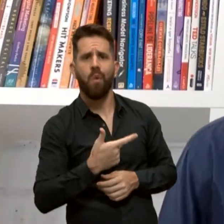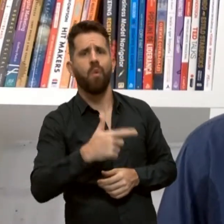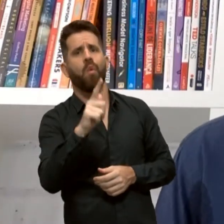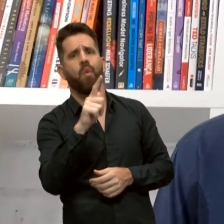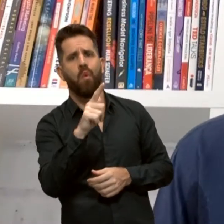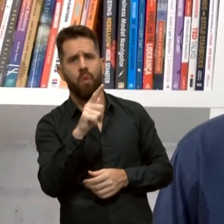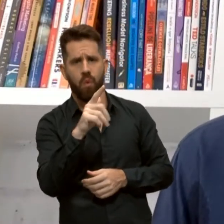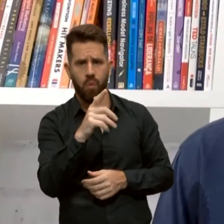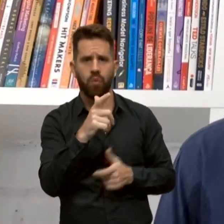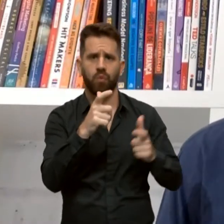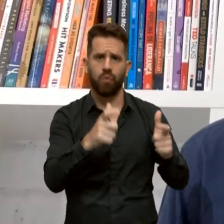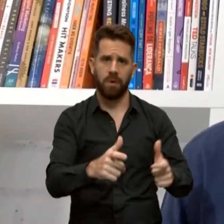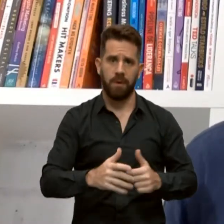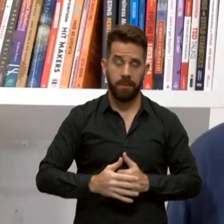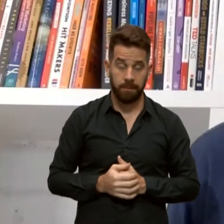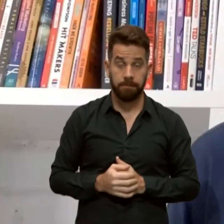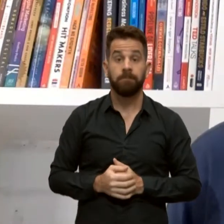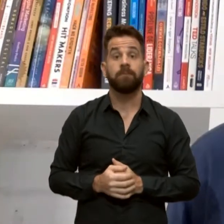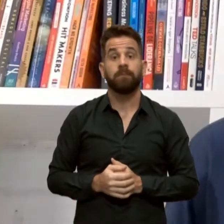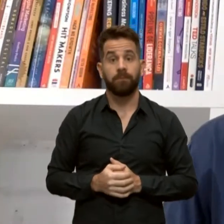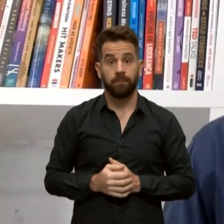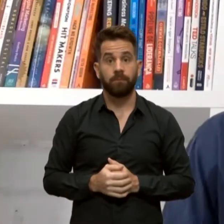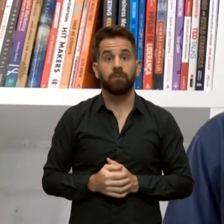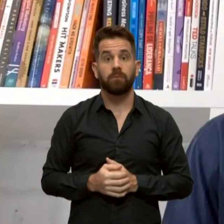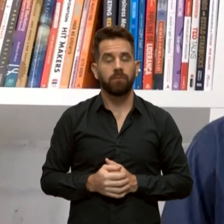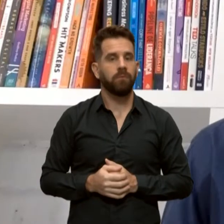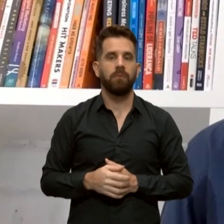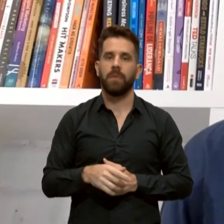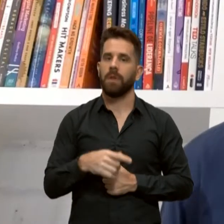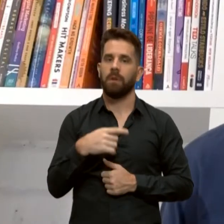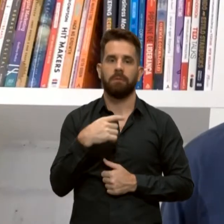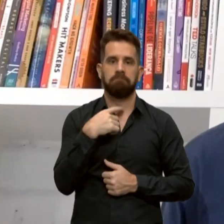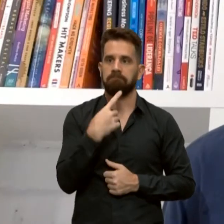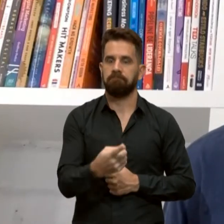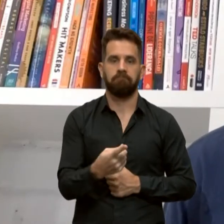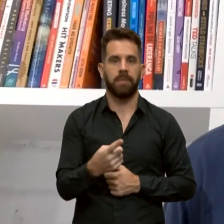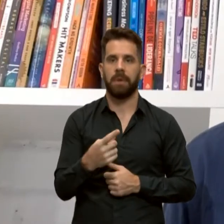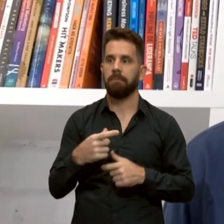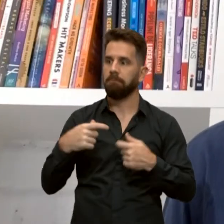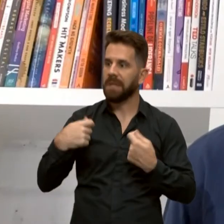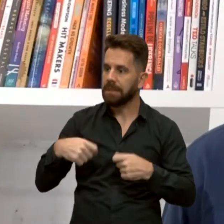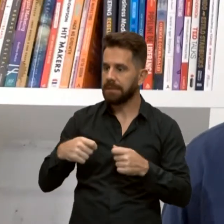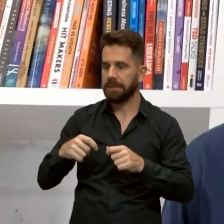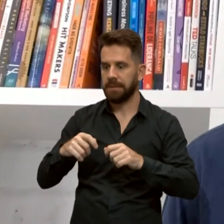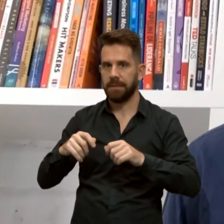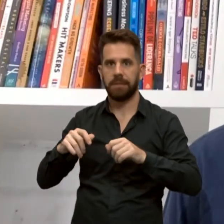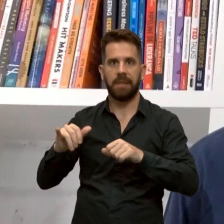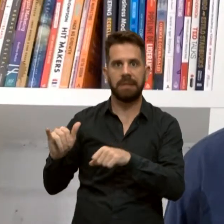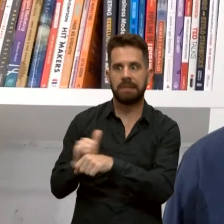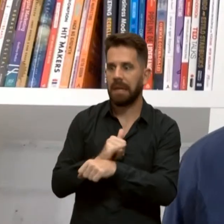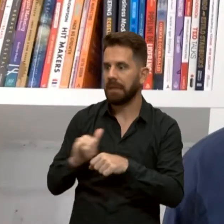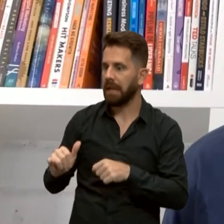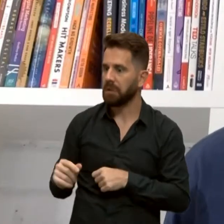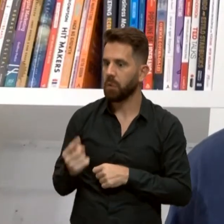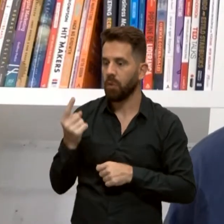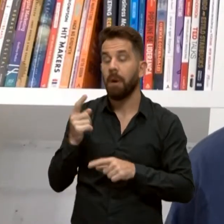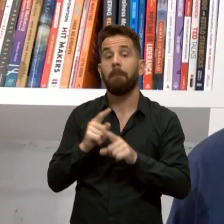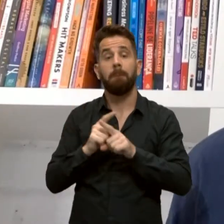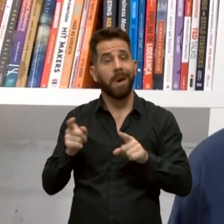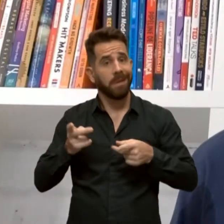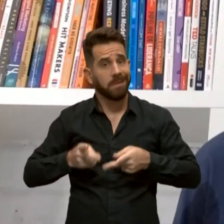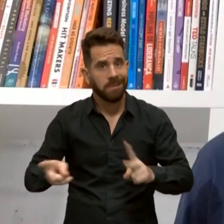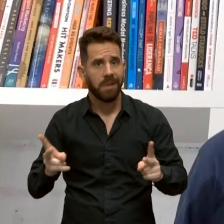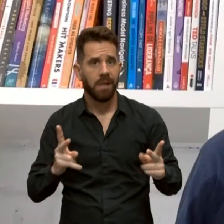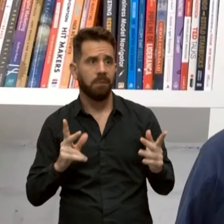compra em outro lugar. Então, não basta ter o programa, é preciso manter um relacionamento, conversar sempre com